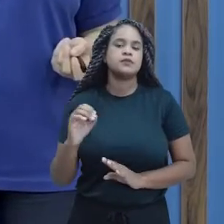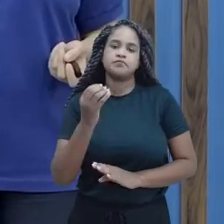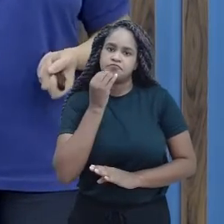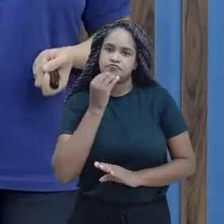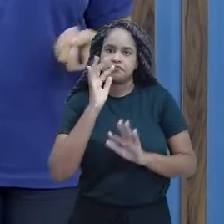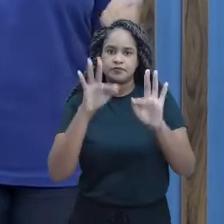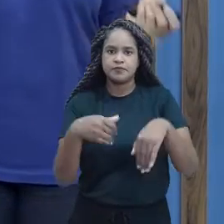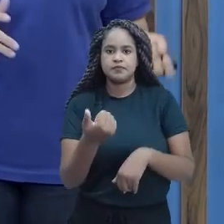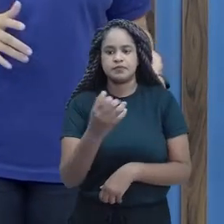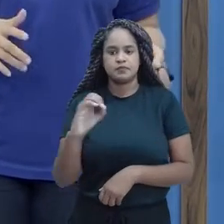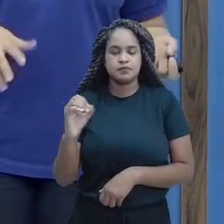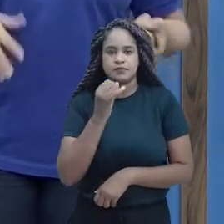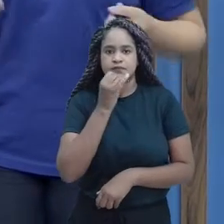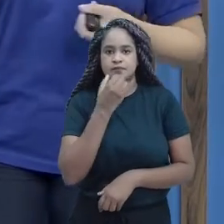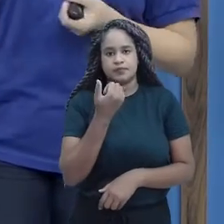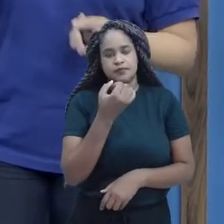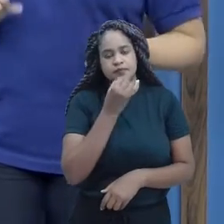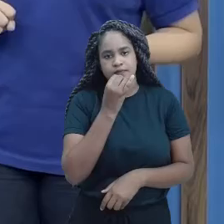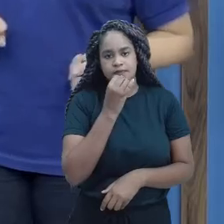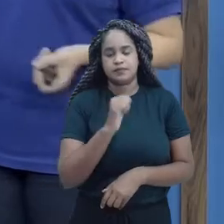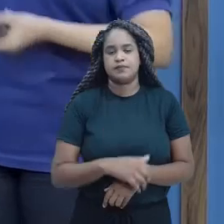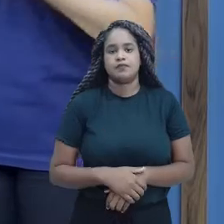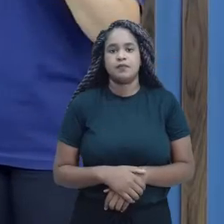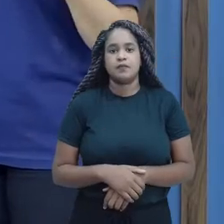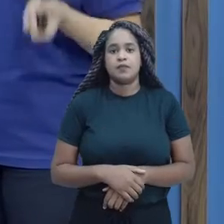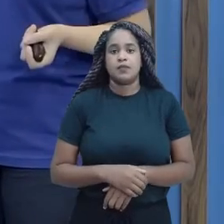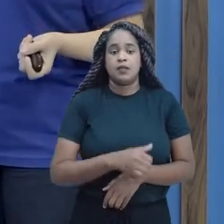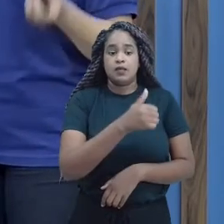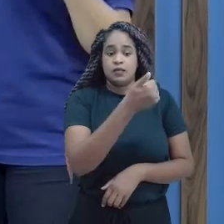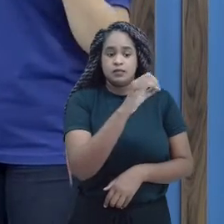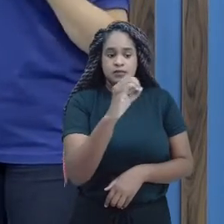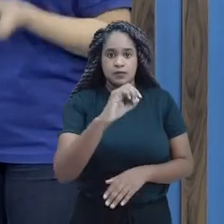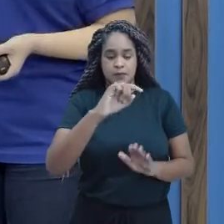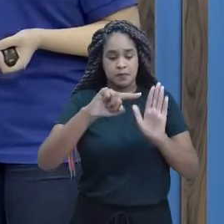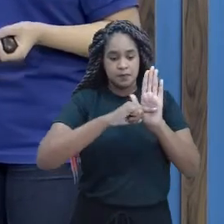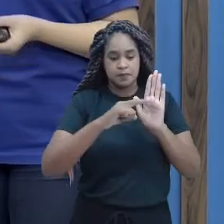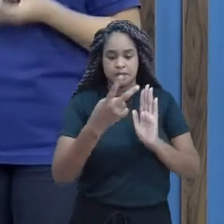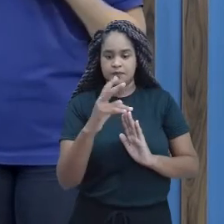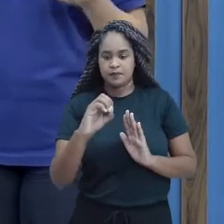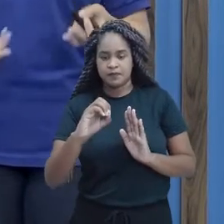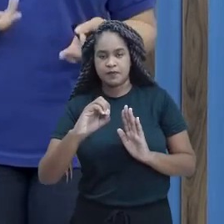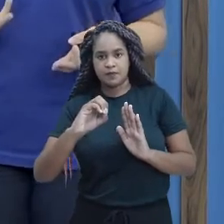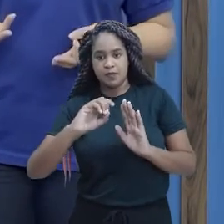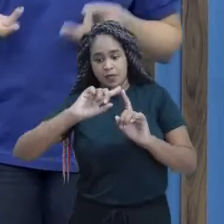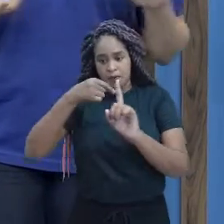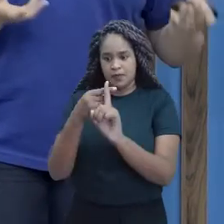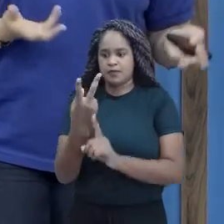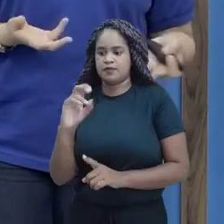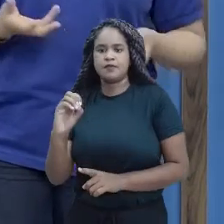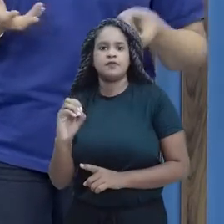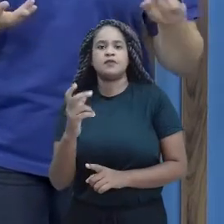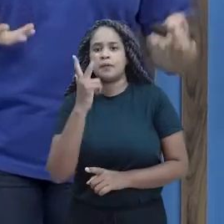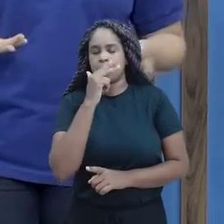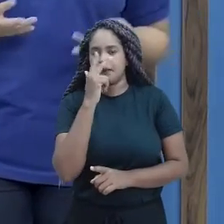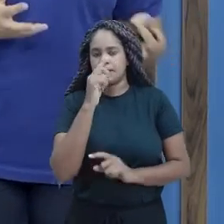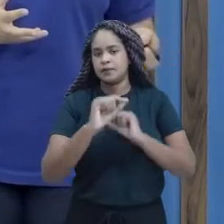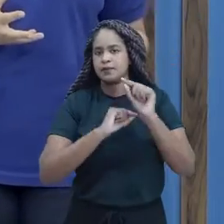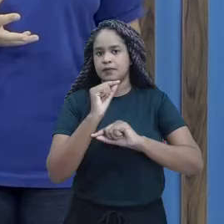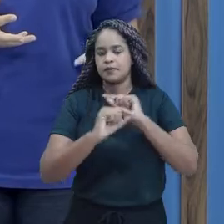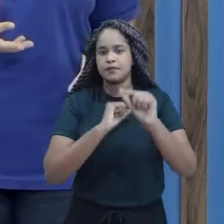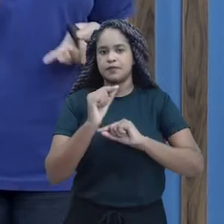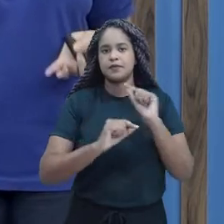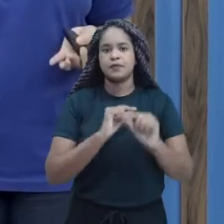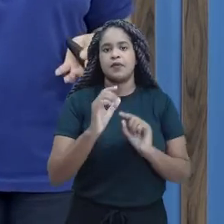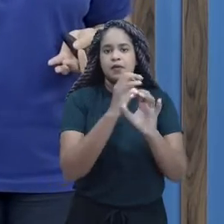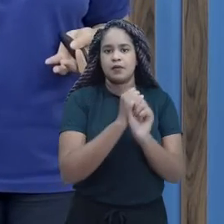né, gente? Retirar 100 e retirar 20 e colocar 20 seria calcular 20% inicialmente do